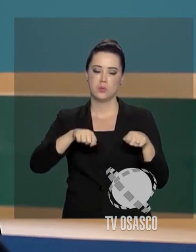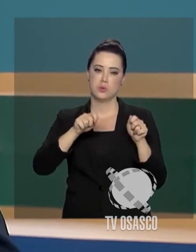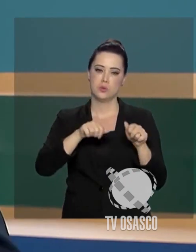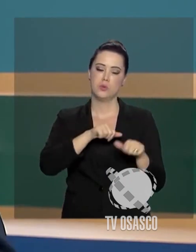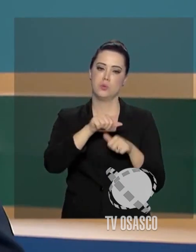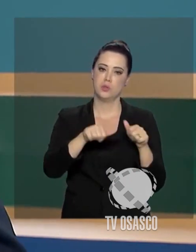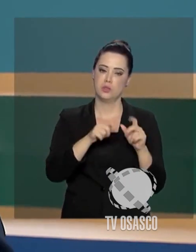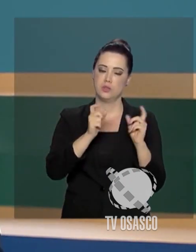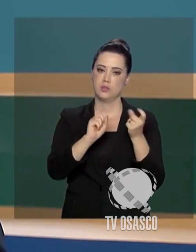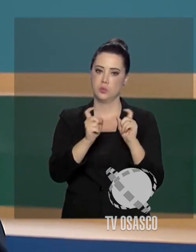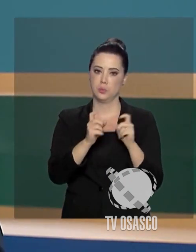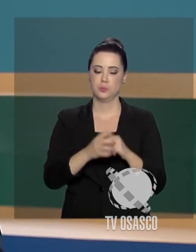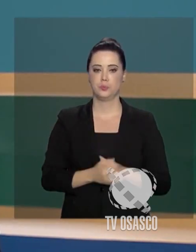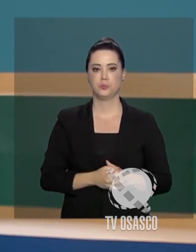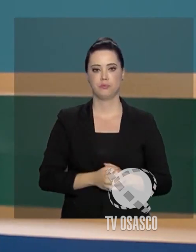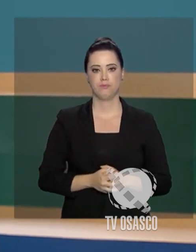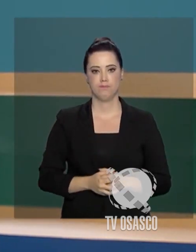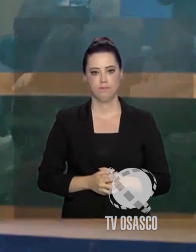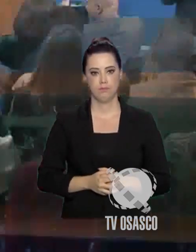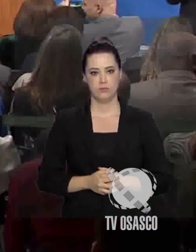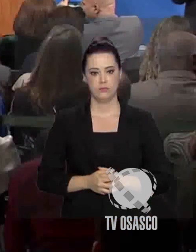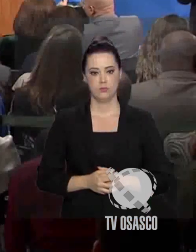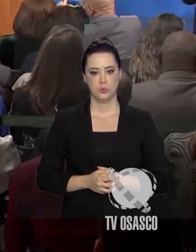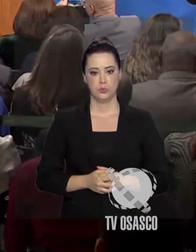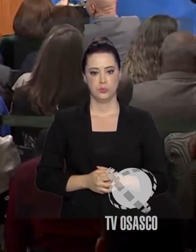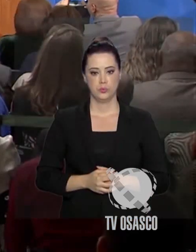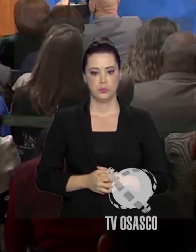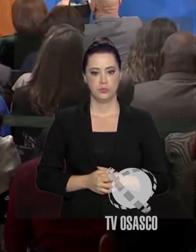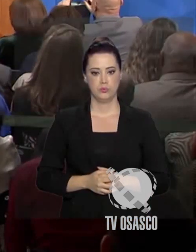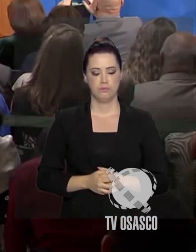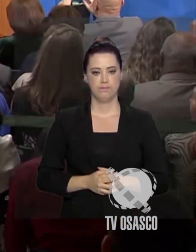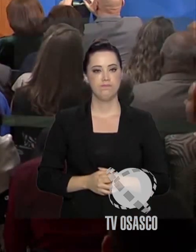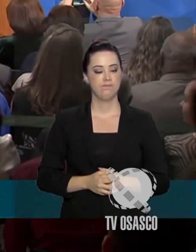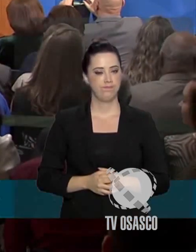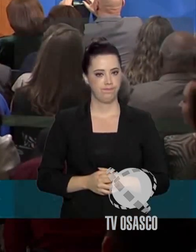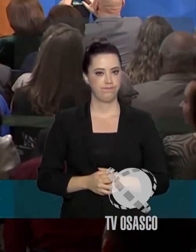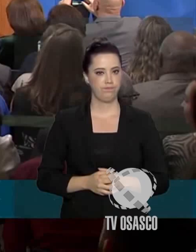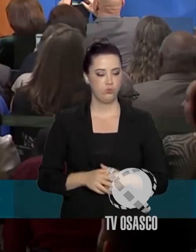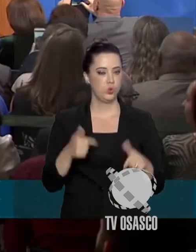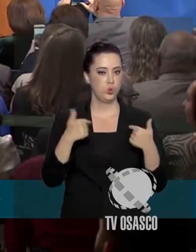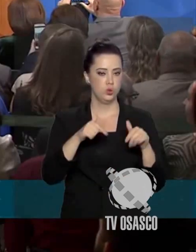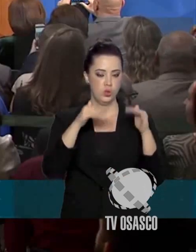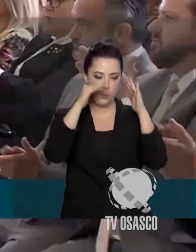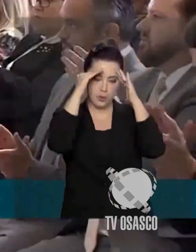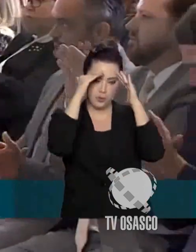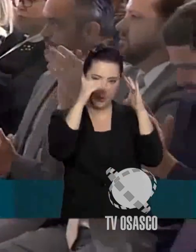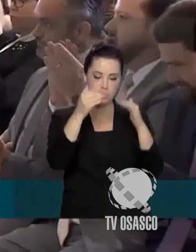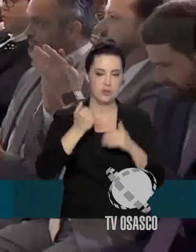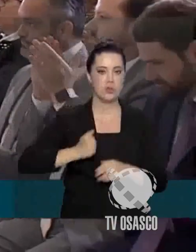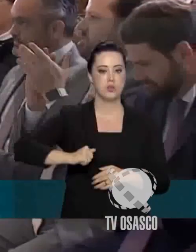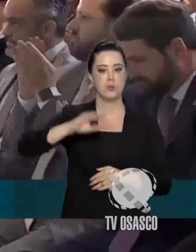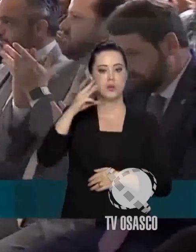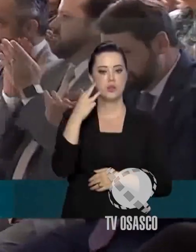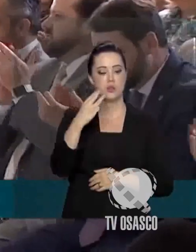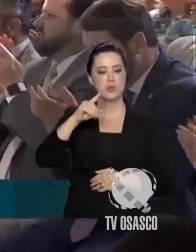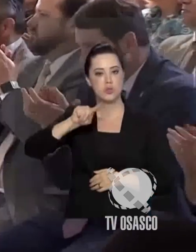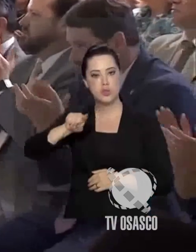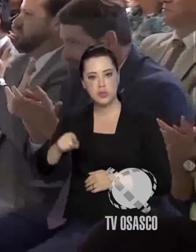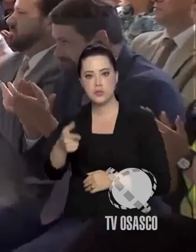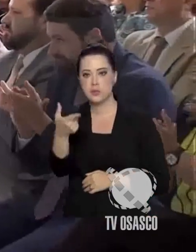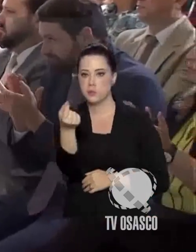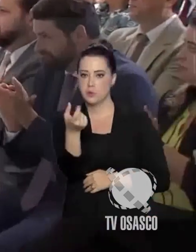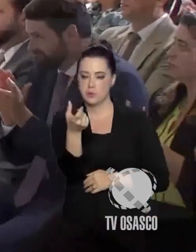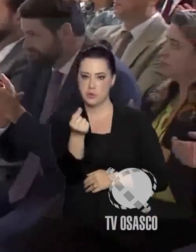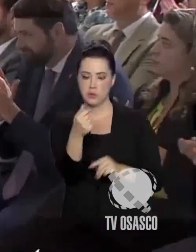com a reforma administrativa. O ato foi em homenagem aos mais de 3.200 funcionários que